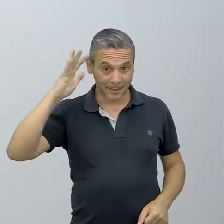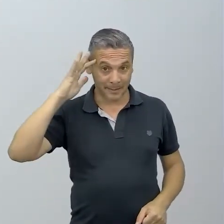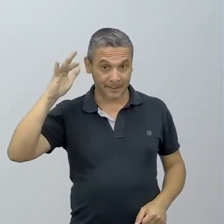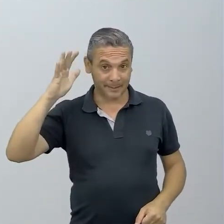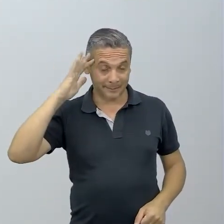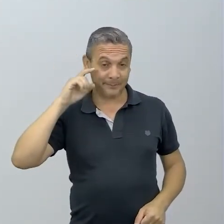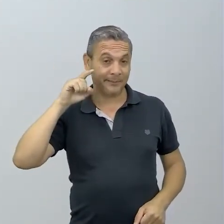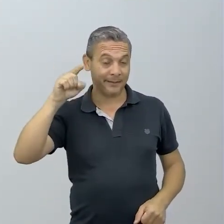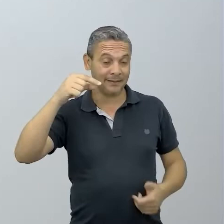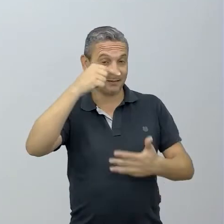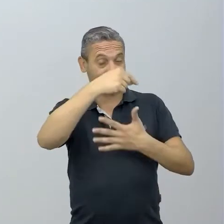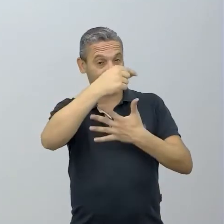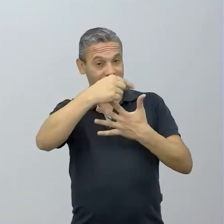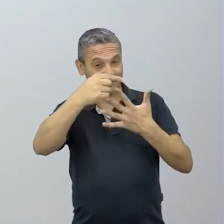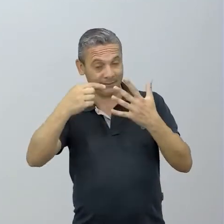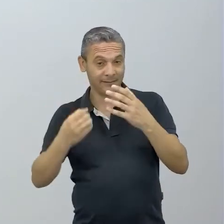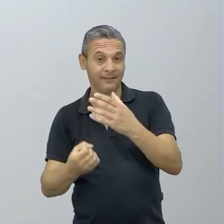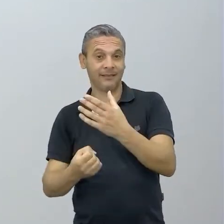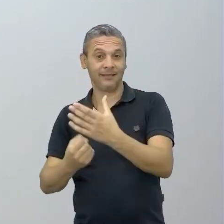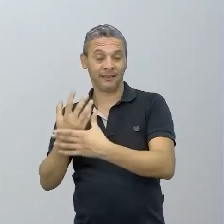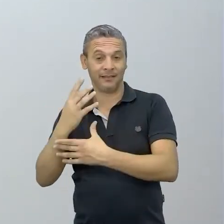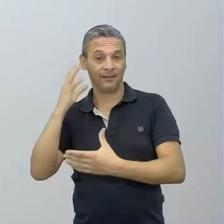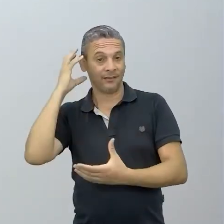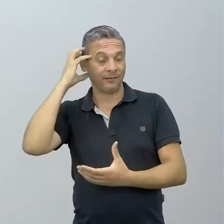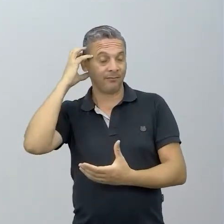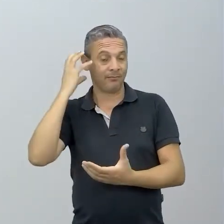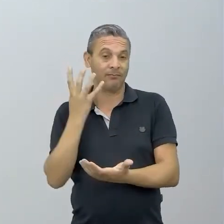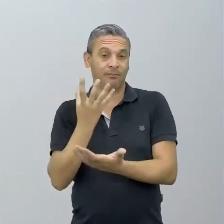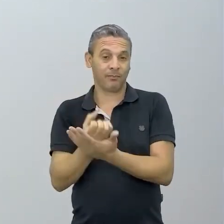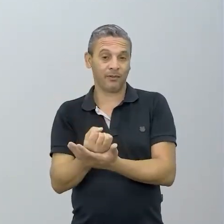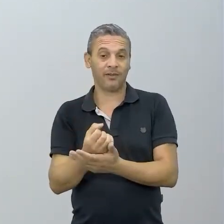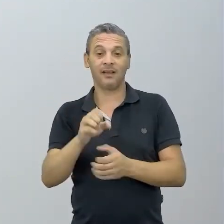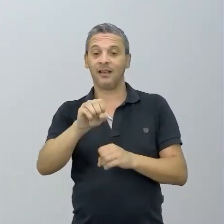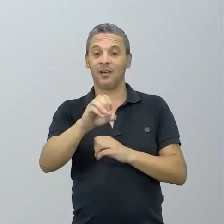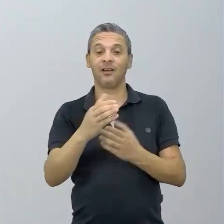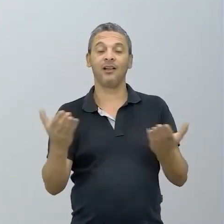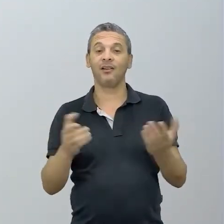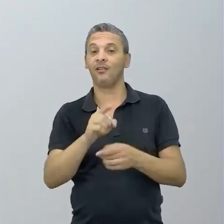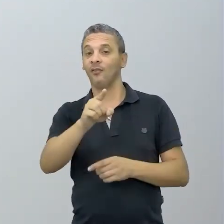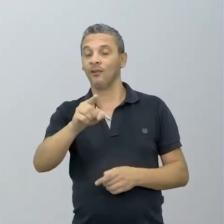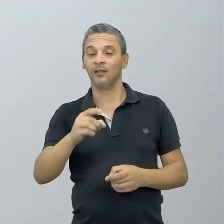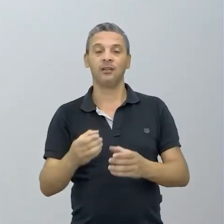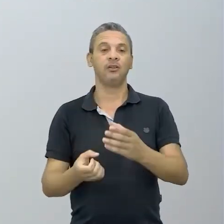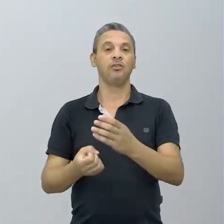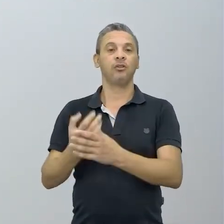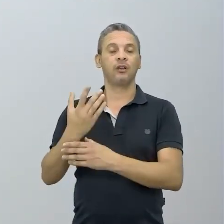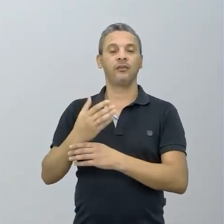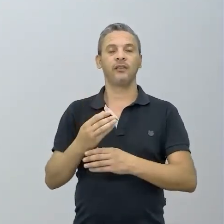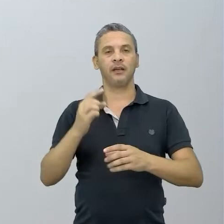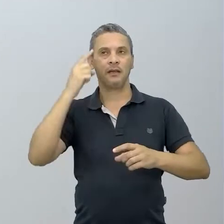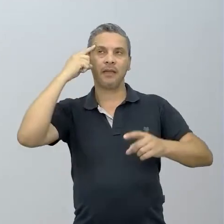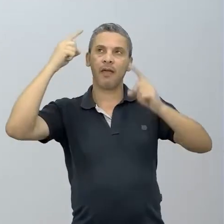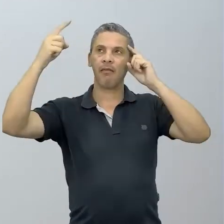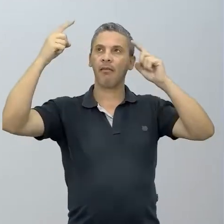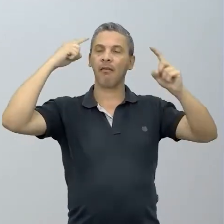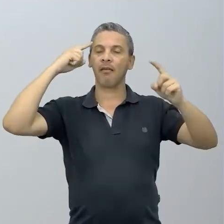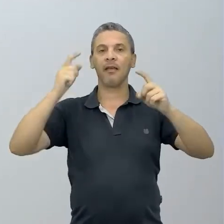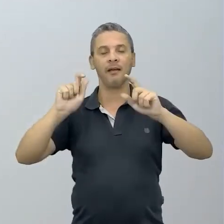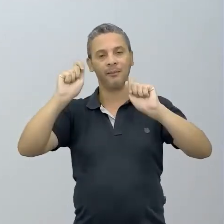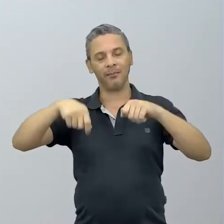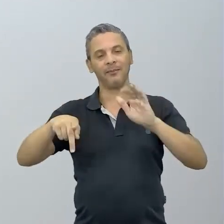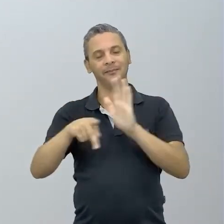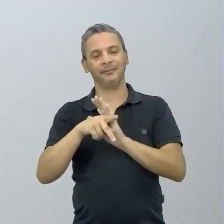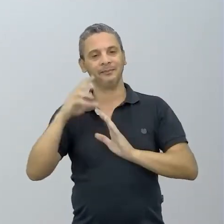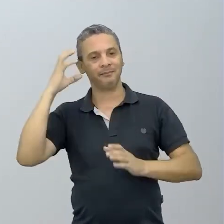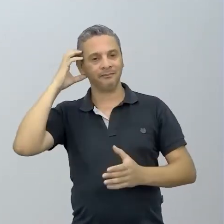pense nessas coisas para vocês produzirem o podcast. Lembrando que esta aula toda é para vocês criarem repertório para a construção do podcast